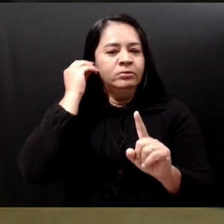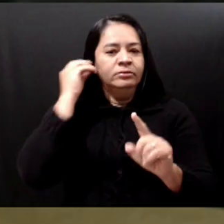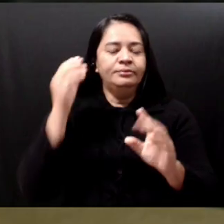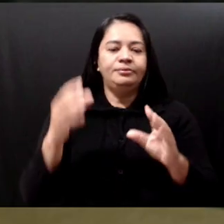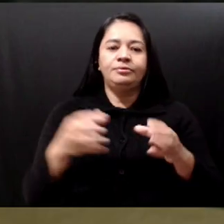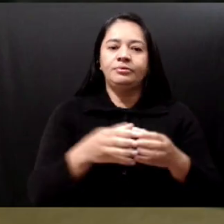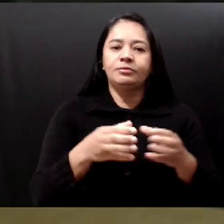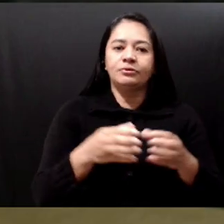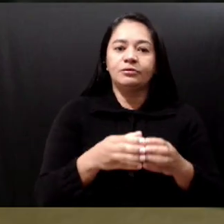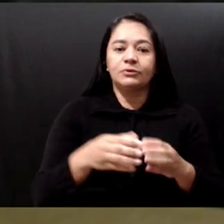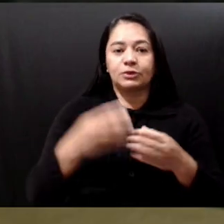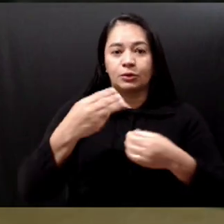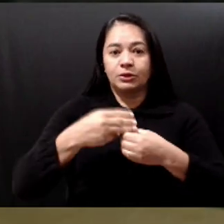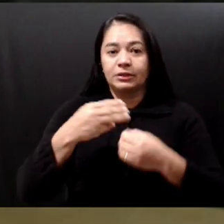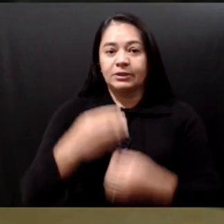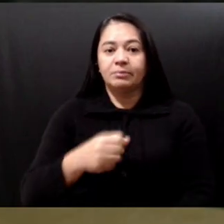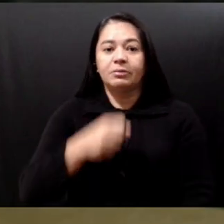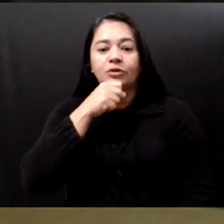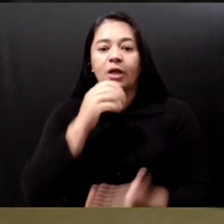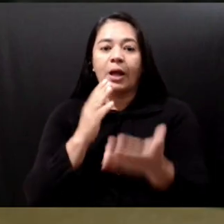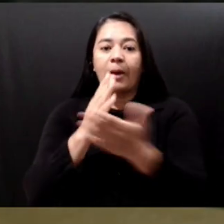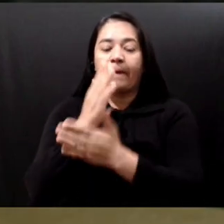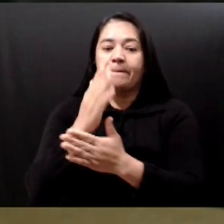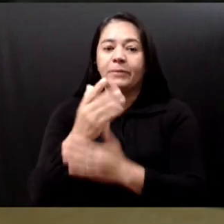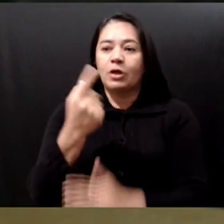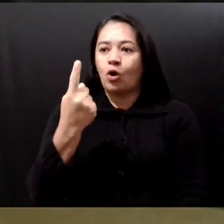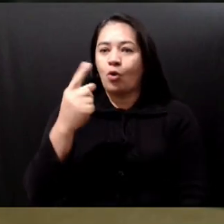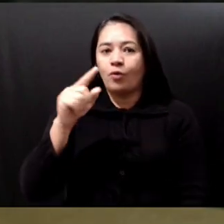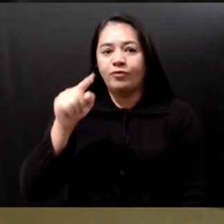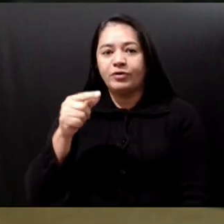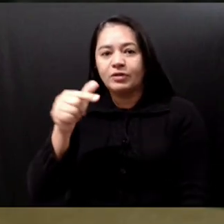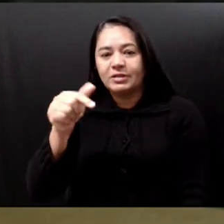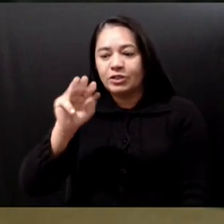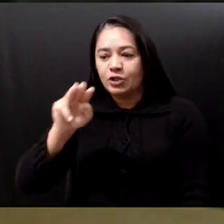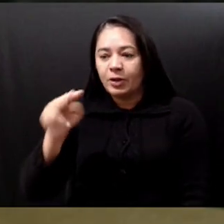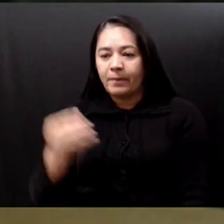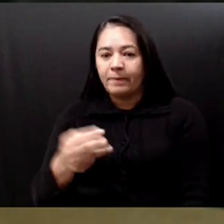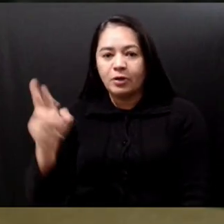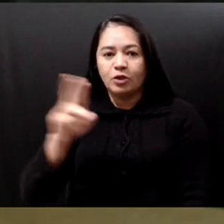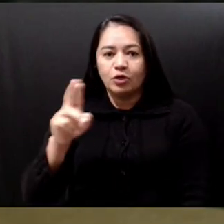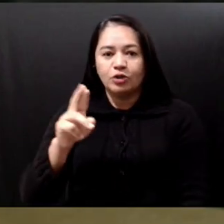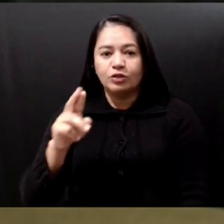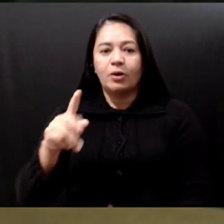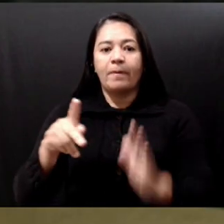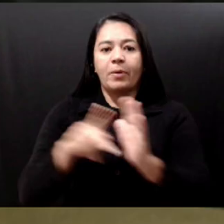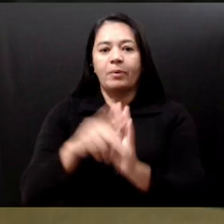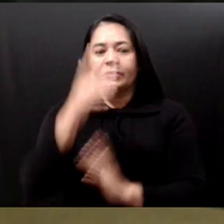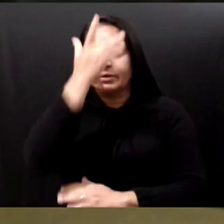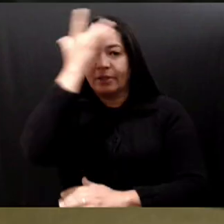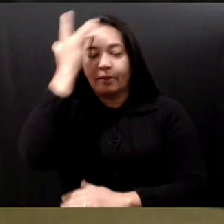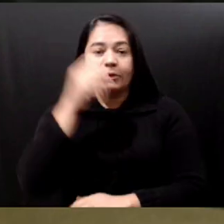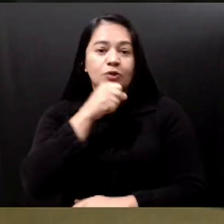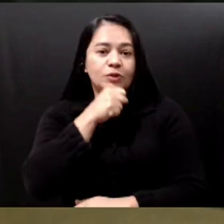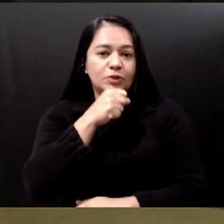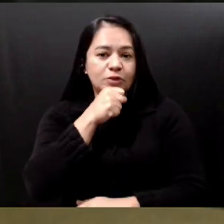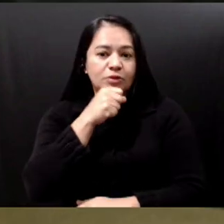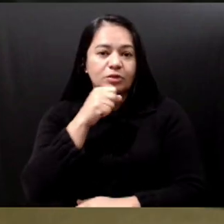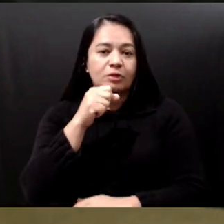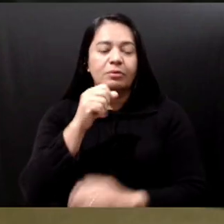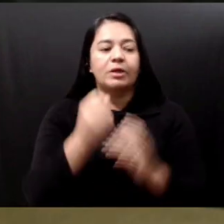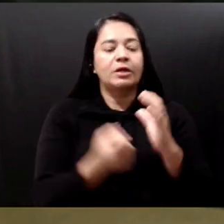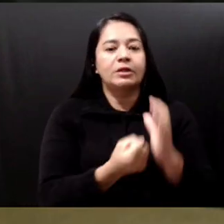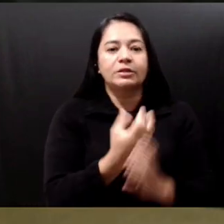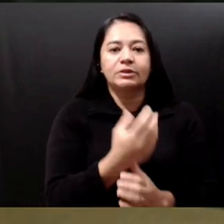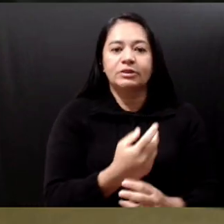aprovou a destinação de 1,7 milhões do Fundo Municipal da Pessoa Idosa para a instalação de duas